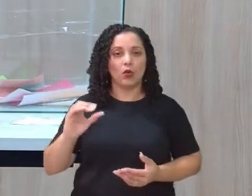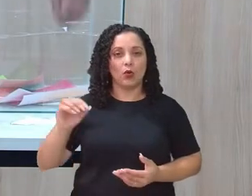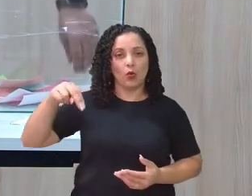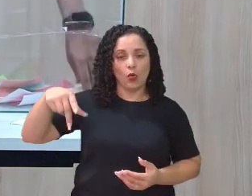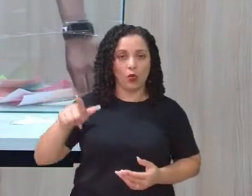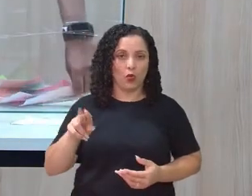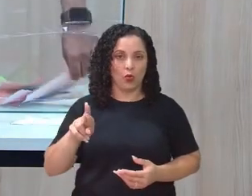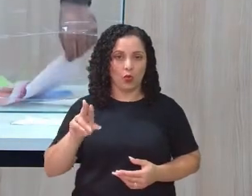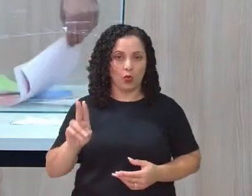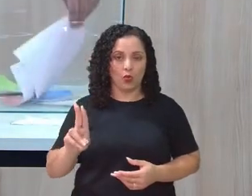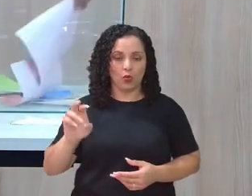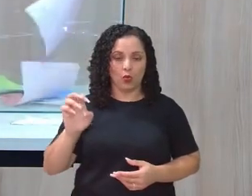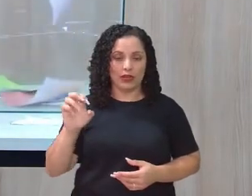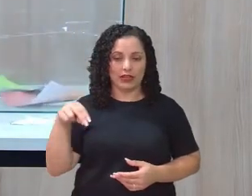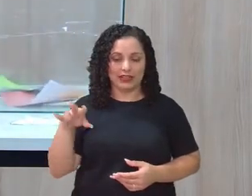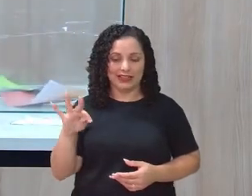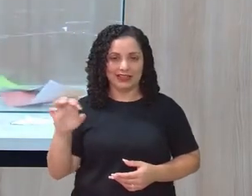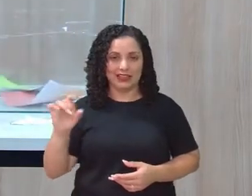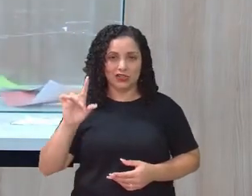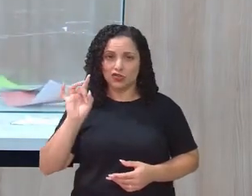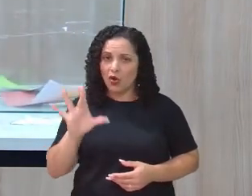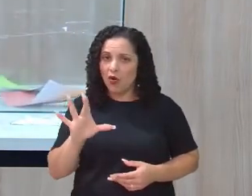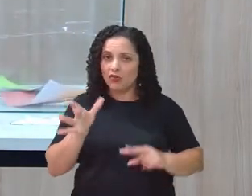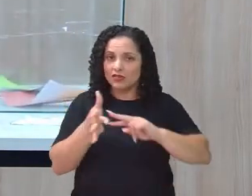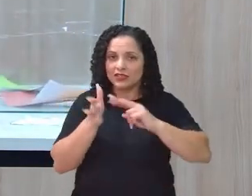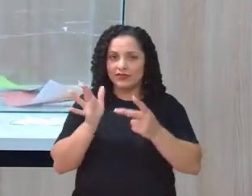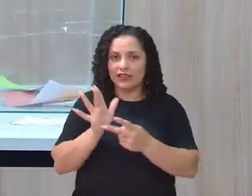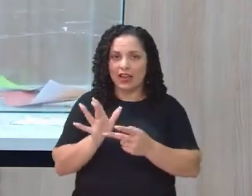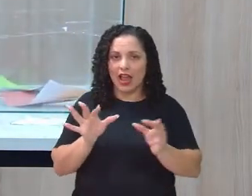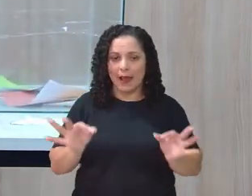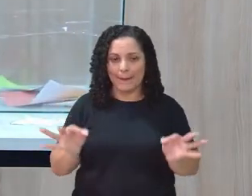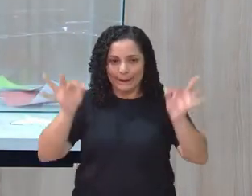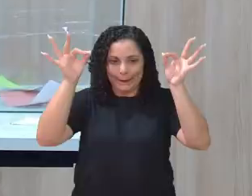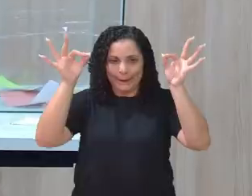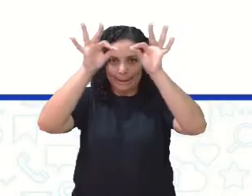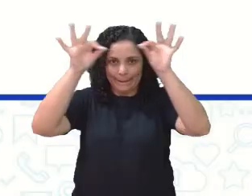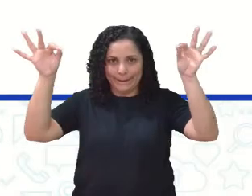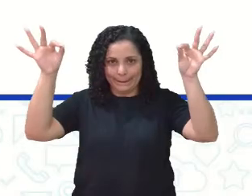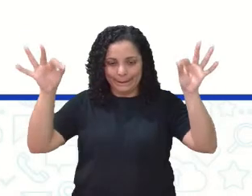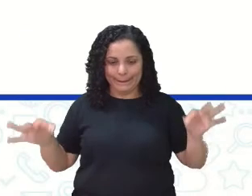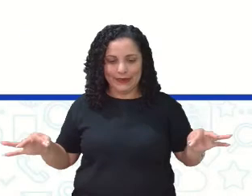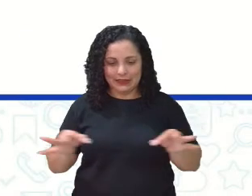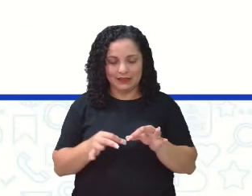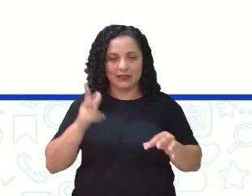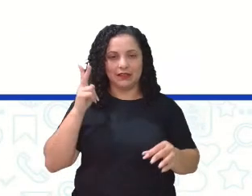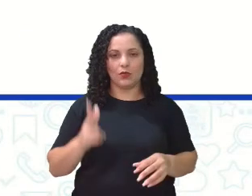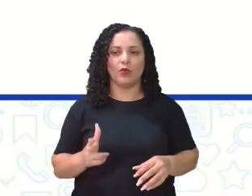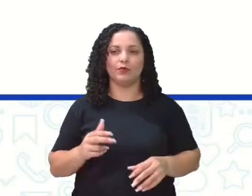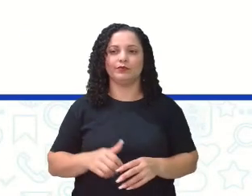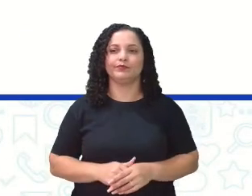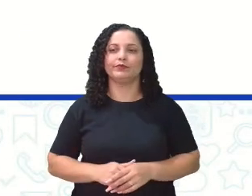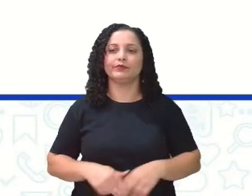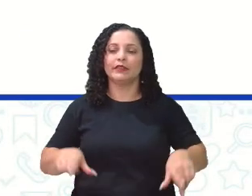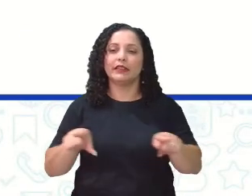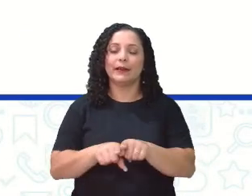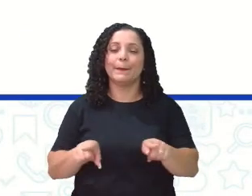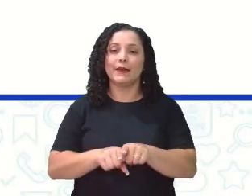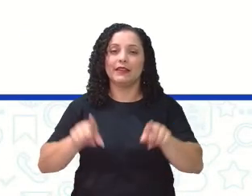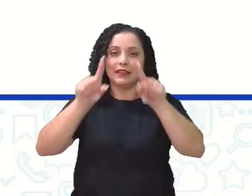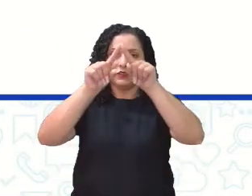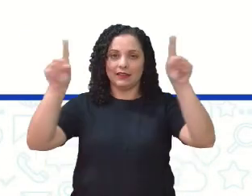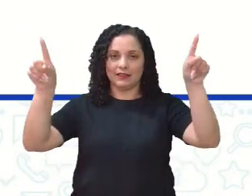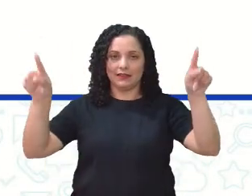aí a mesma medida, certo? E eu trouxe aqui também um retângulo, que é um outro tipo de